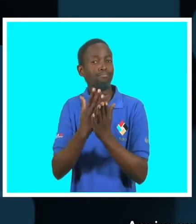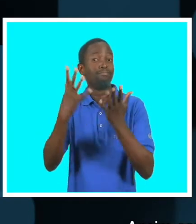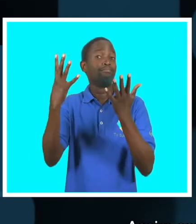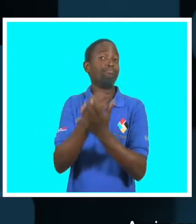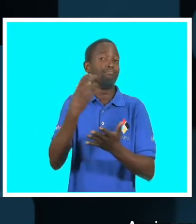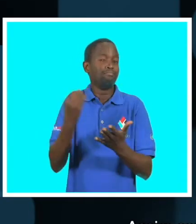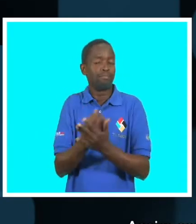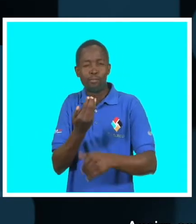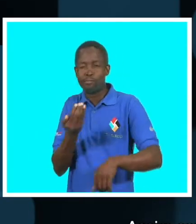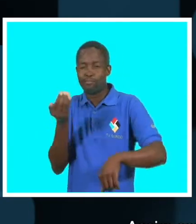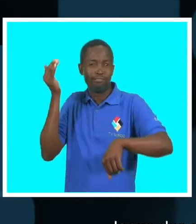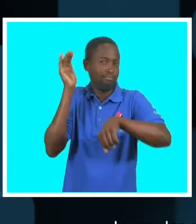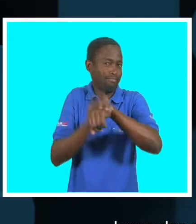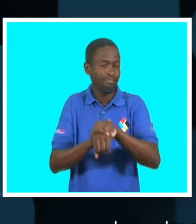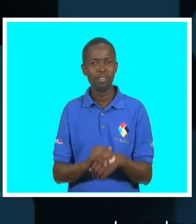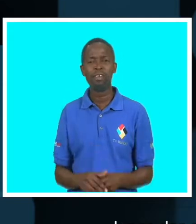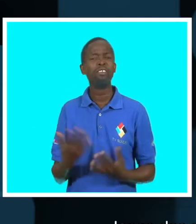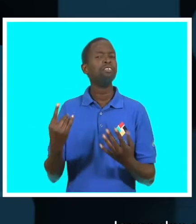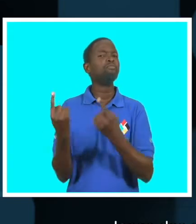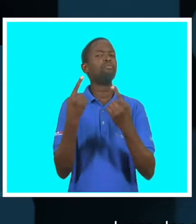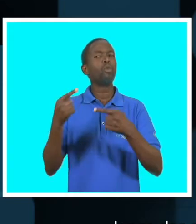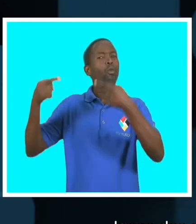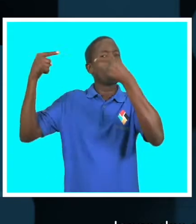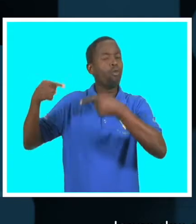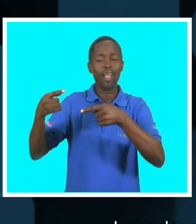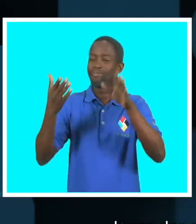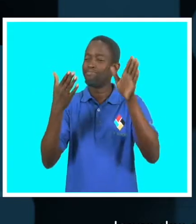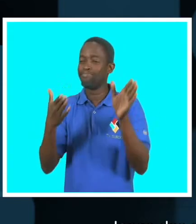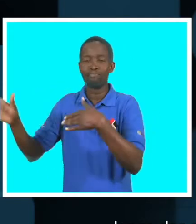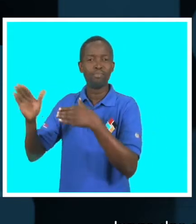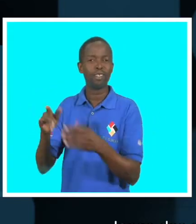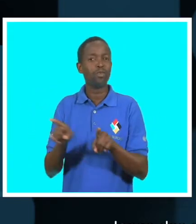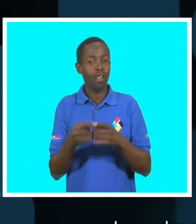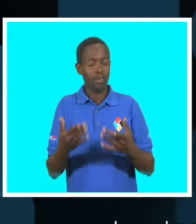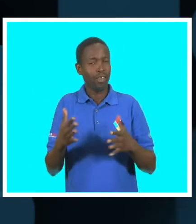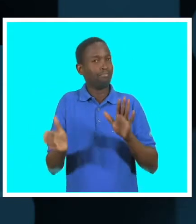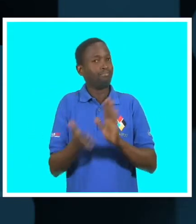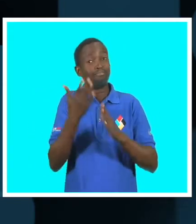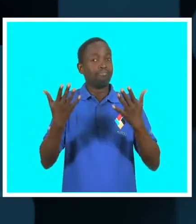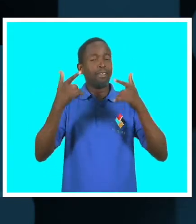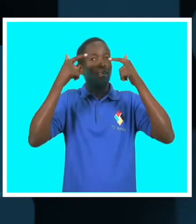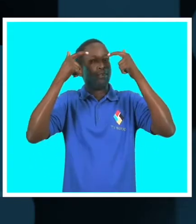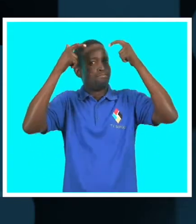percurso de uma carreira profissional, longe das armas e corada de sucessos.